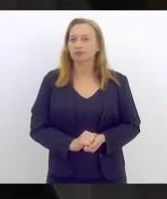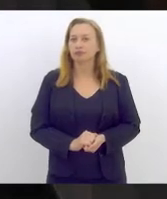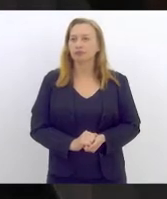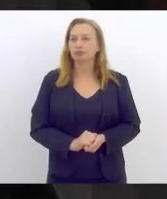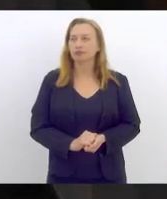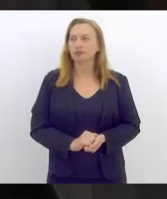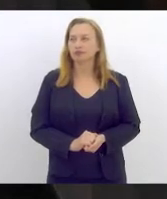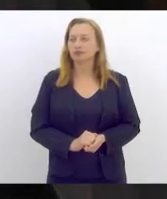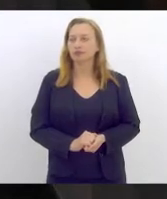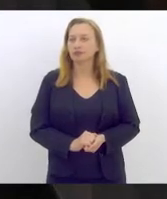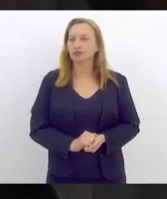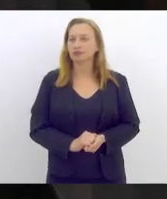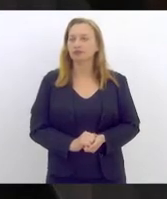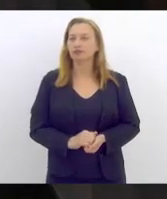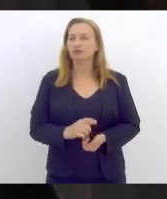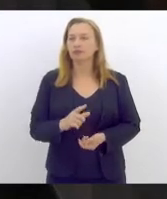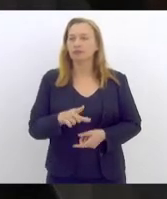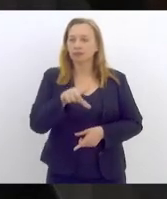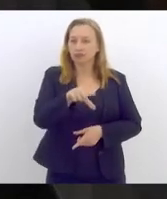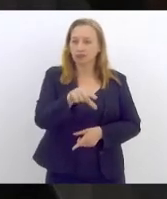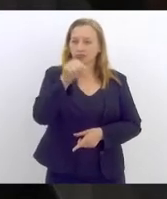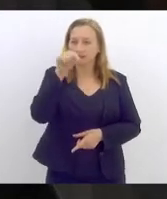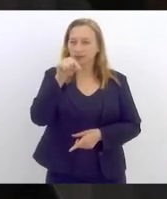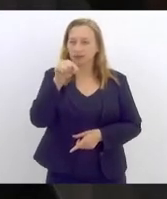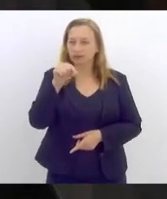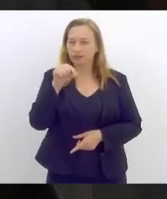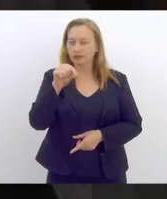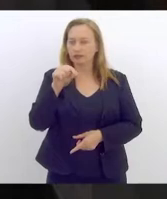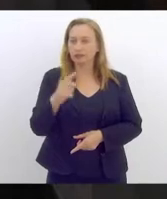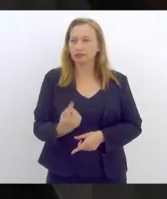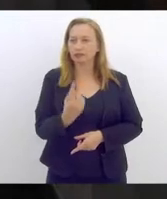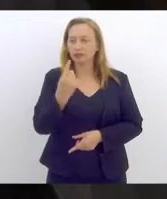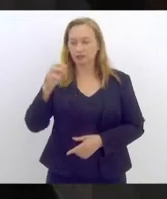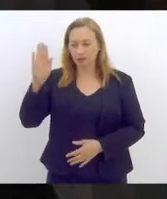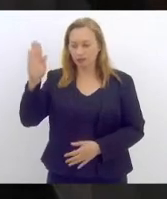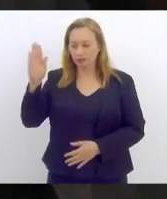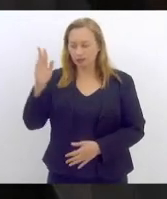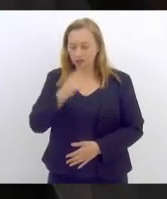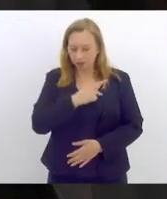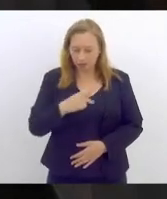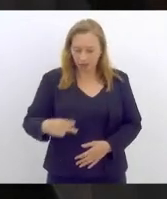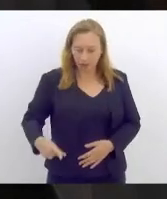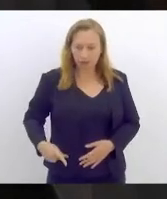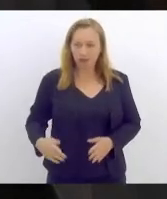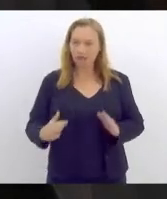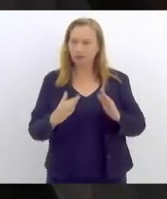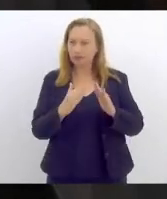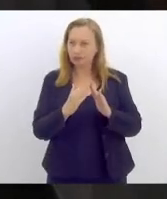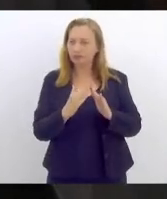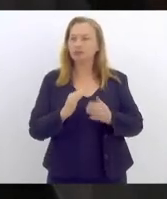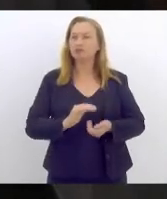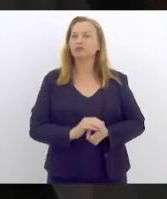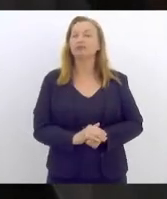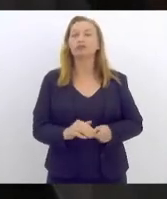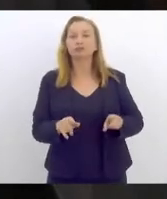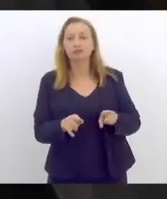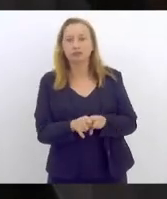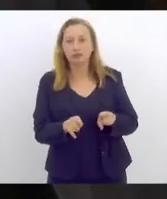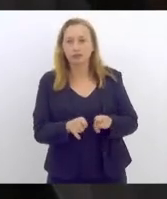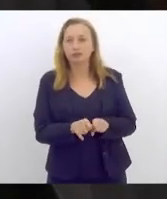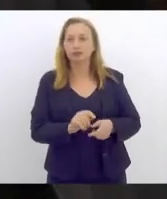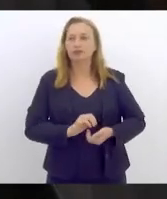teremos que escolher um dos candidatos a Presidente e teremos também